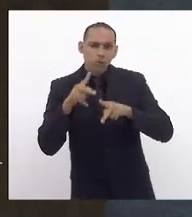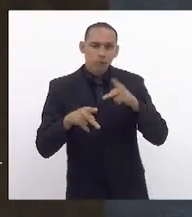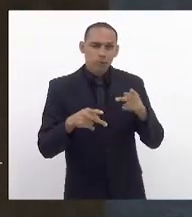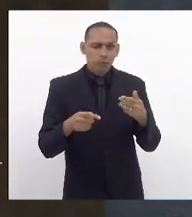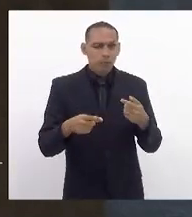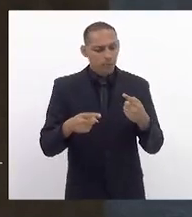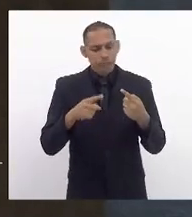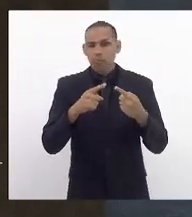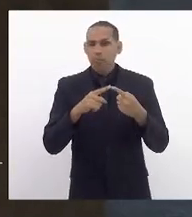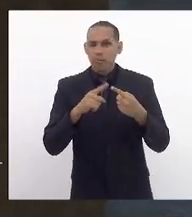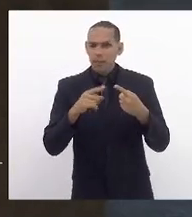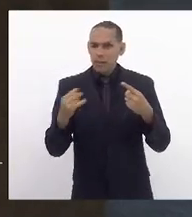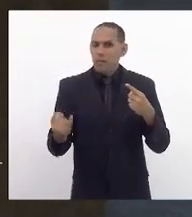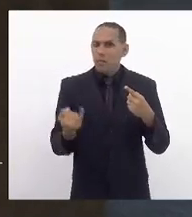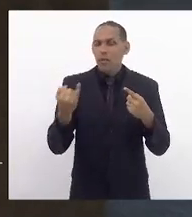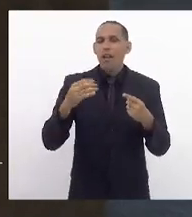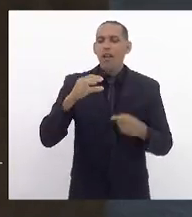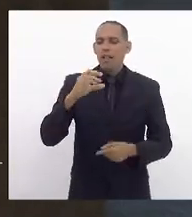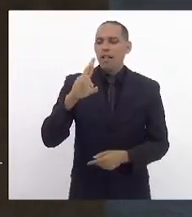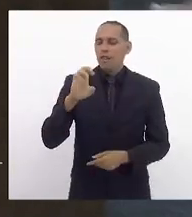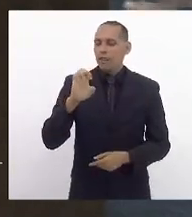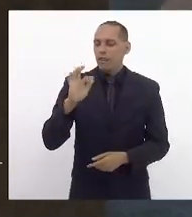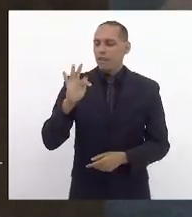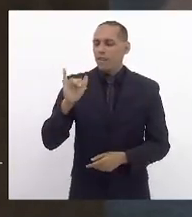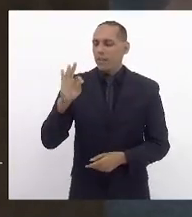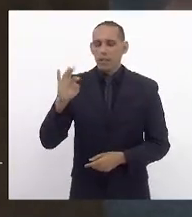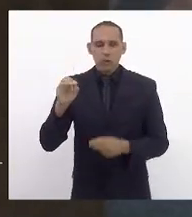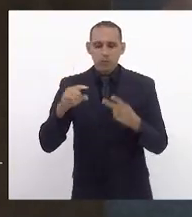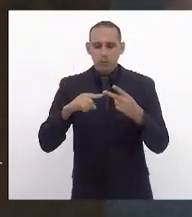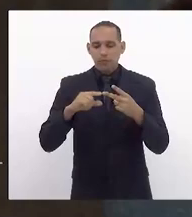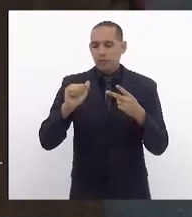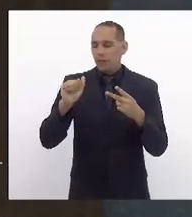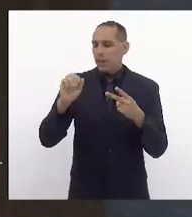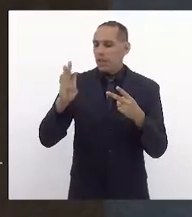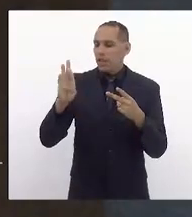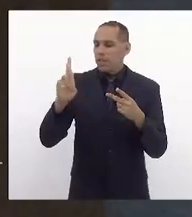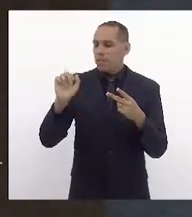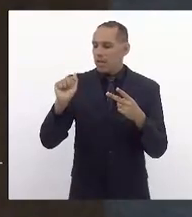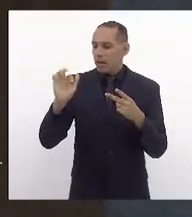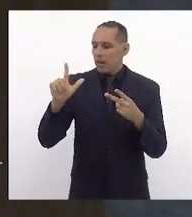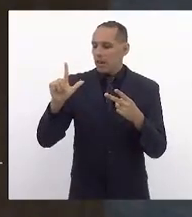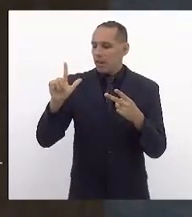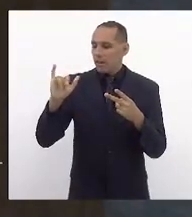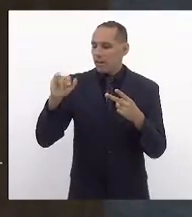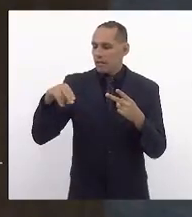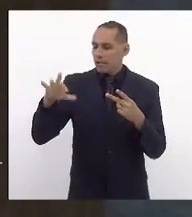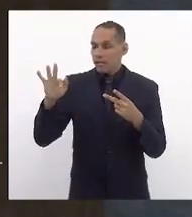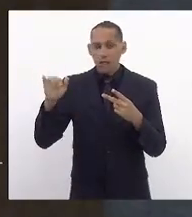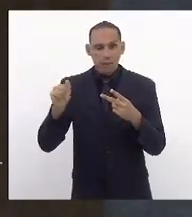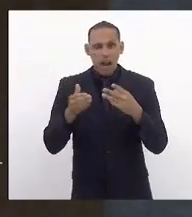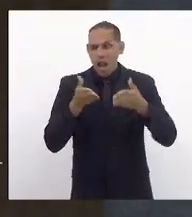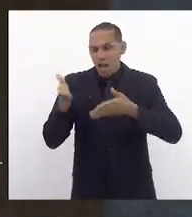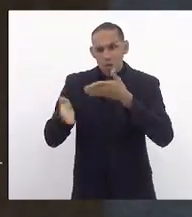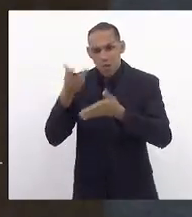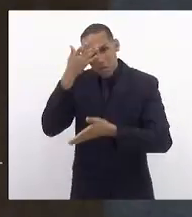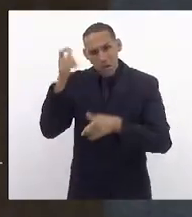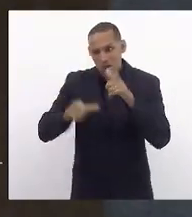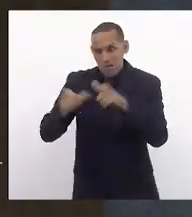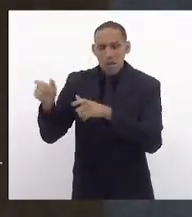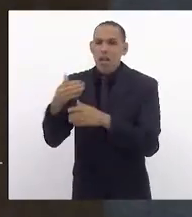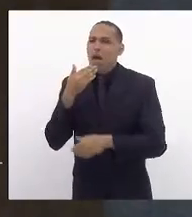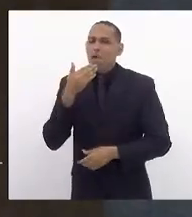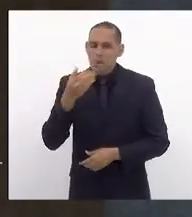foi uma demanda enviada pelo Crefito e pela Abra Linfa, que lida diretamente com essas pessoas, que